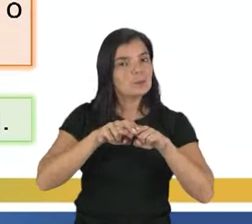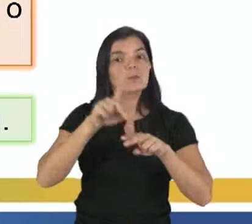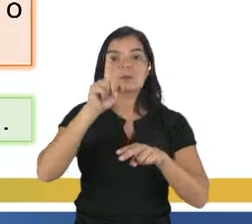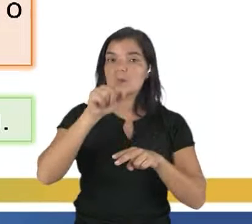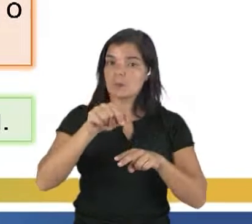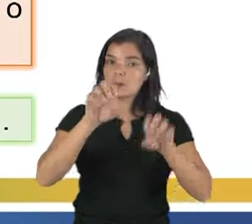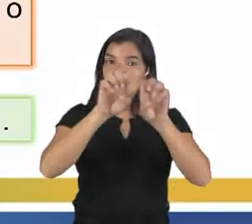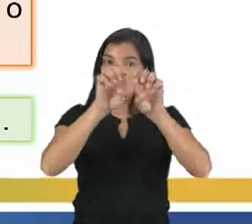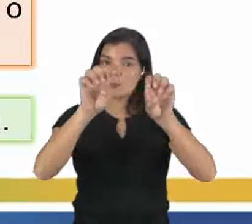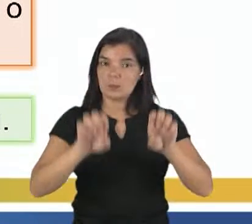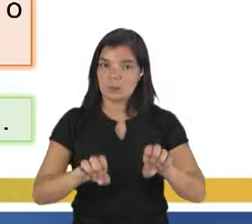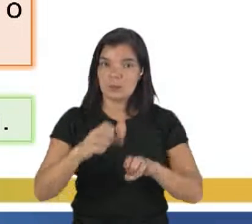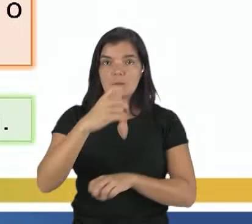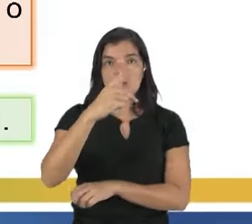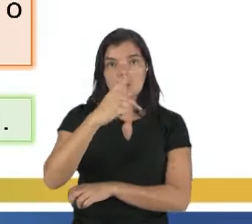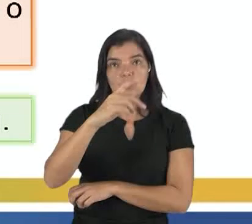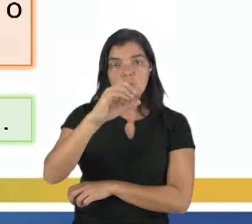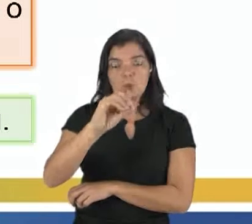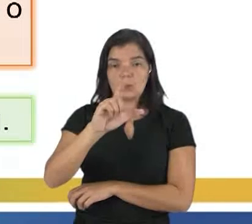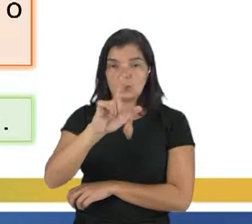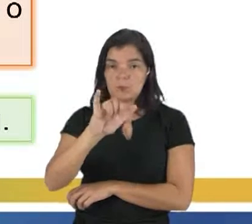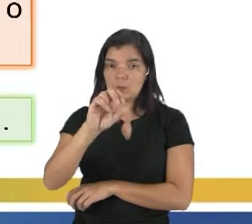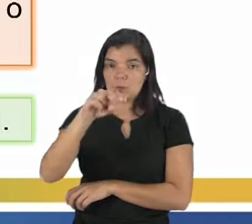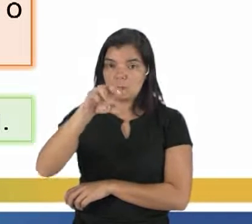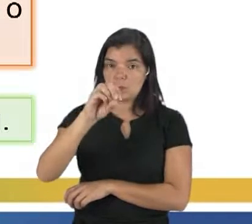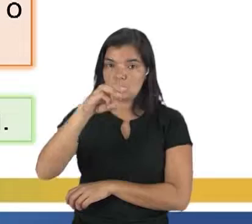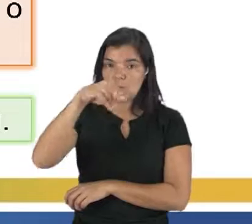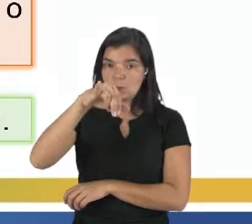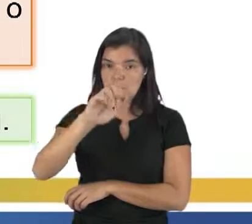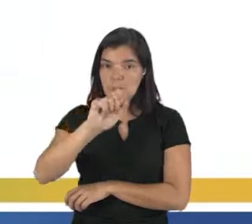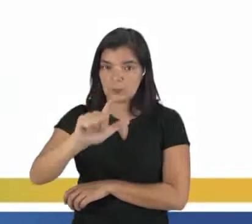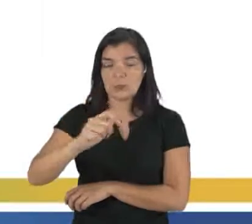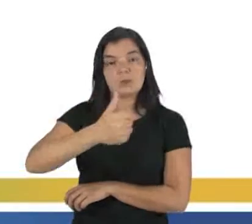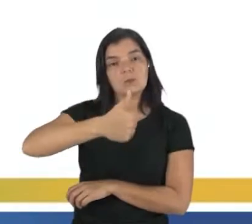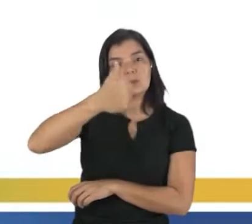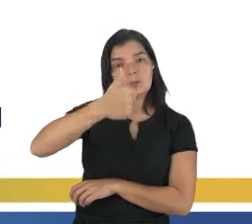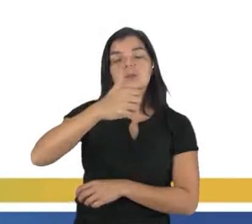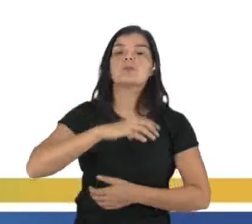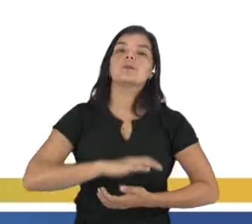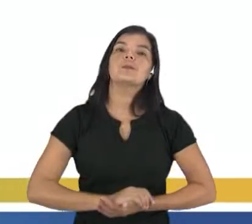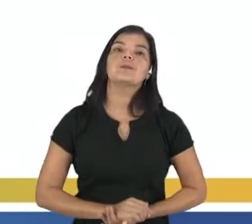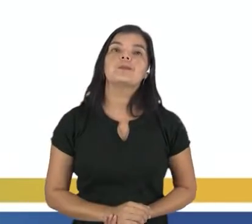fala que é uma equação polinomial do primeiro grau